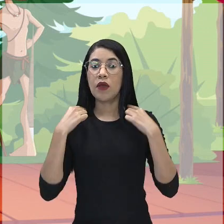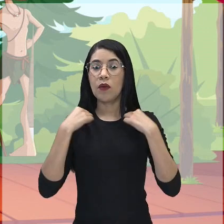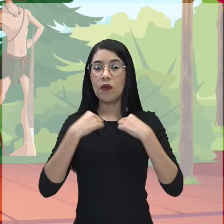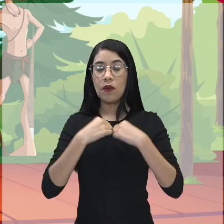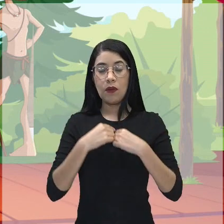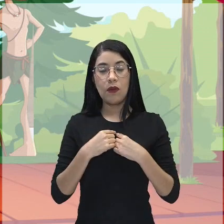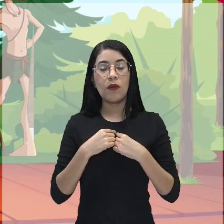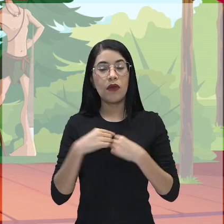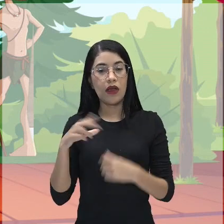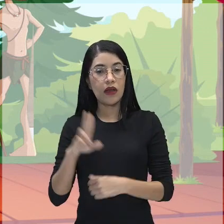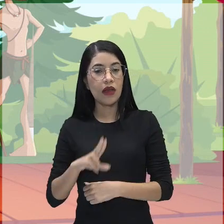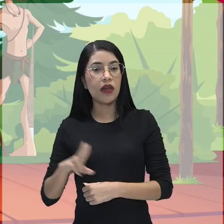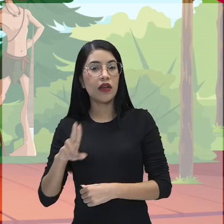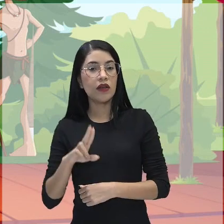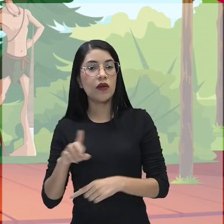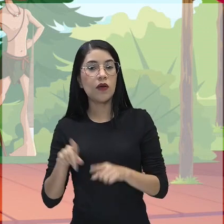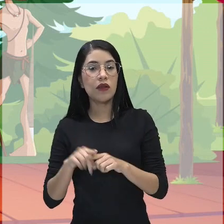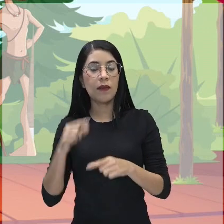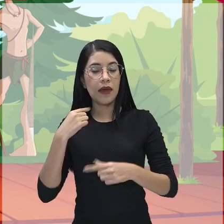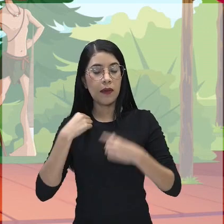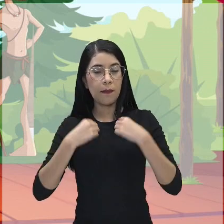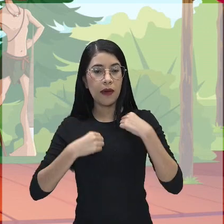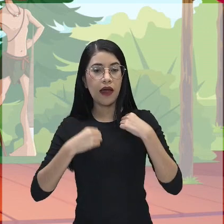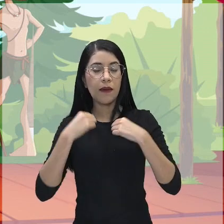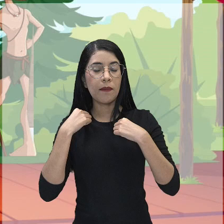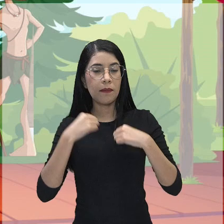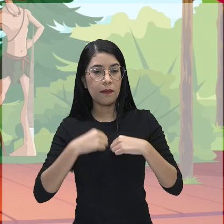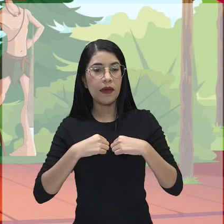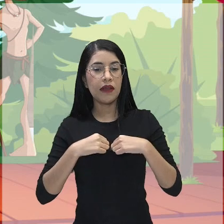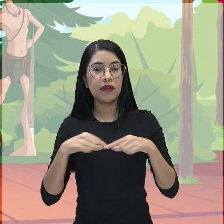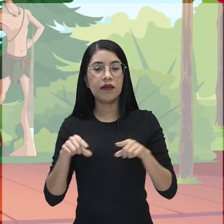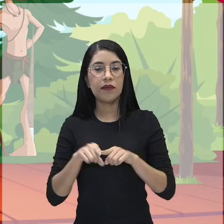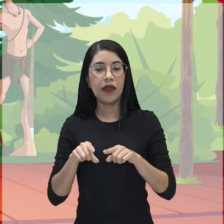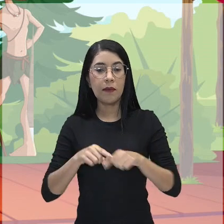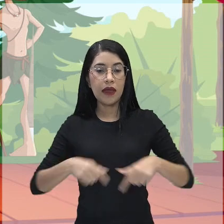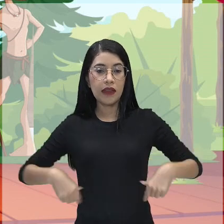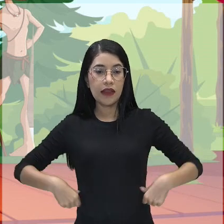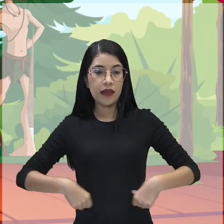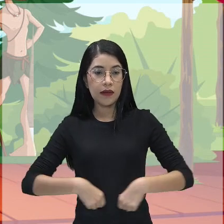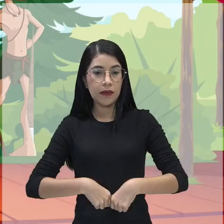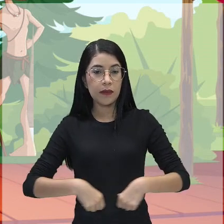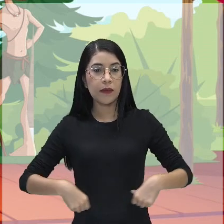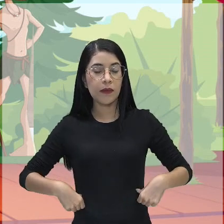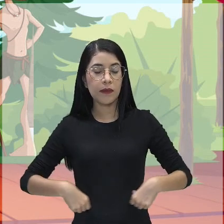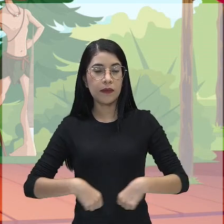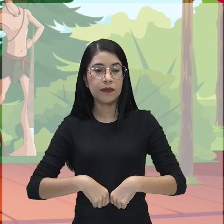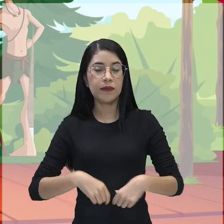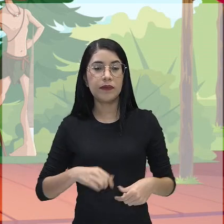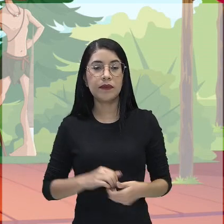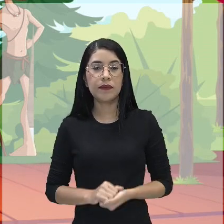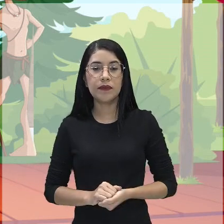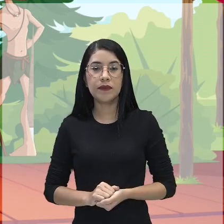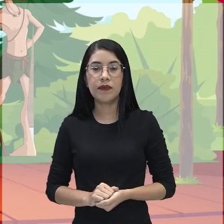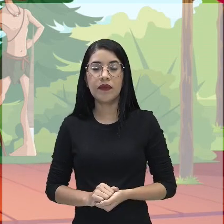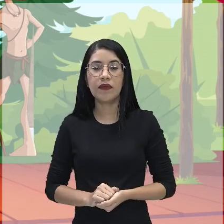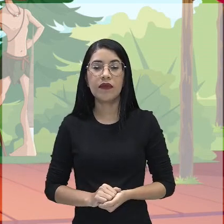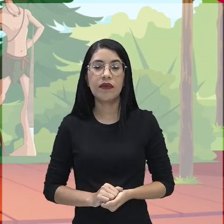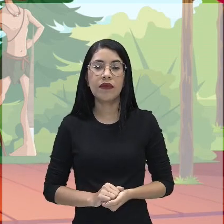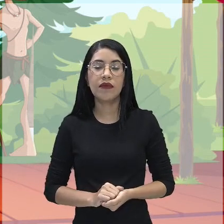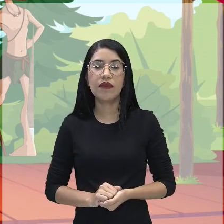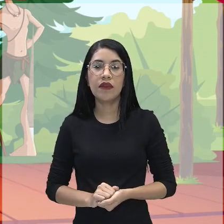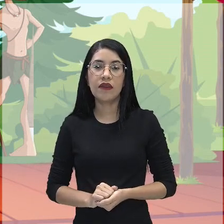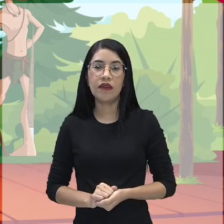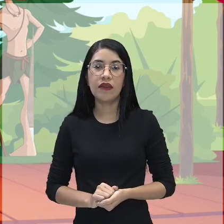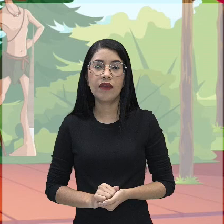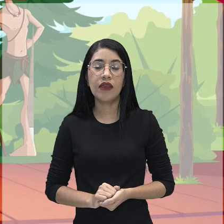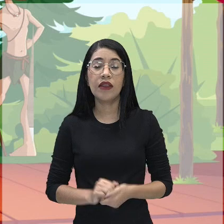que ele usa, né? E tem outro que é trançado aqui perto do pescoço e outro que é trançado no tronco dele. Então, isso são